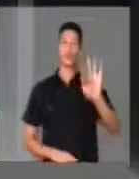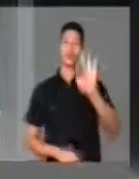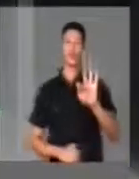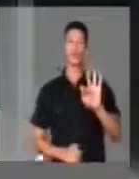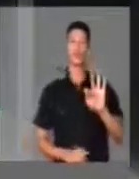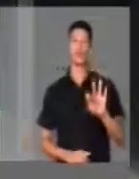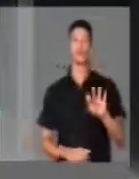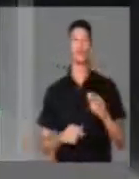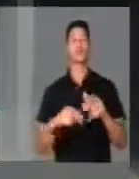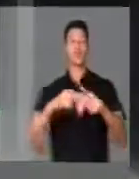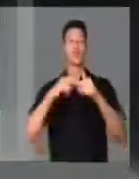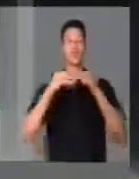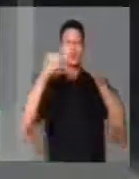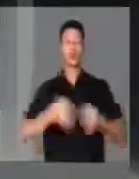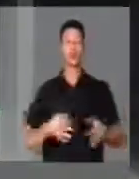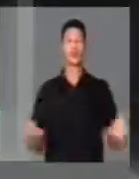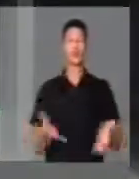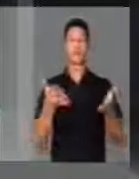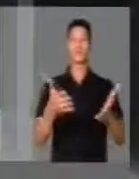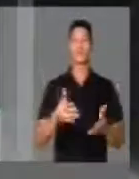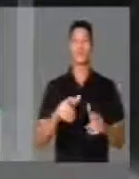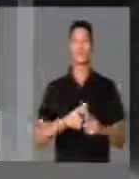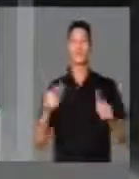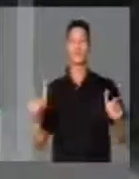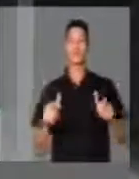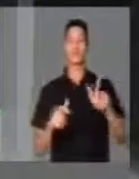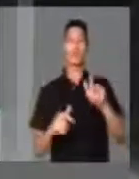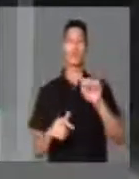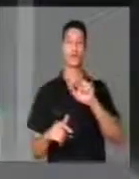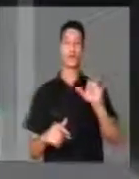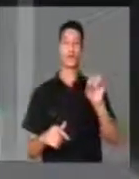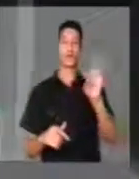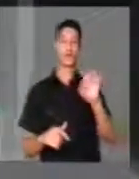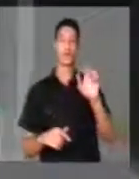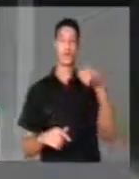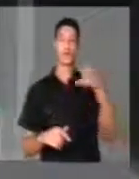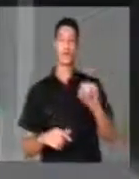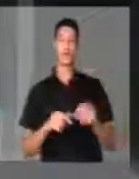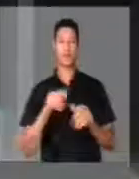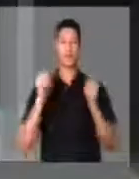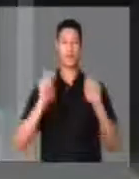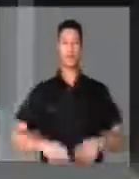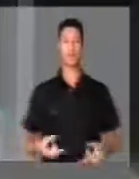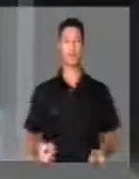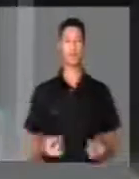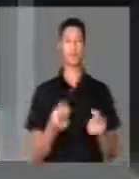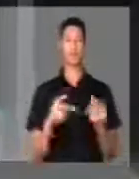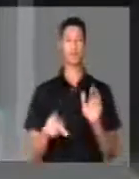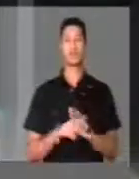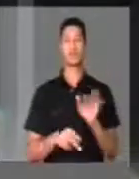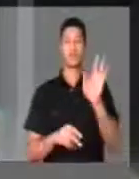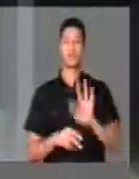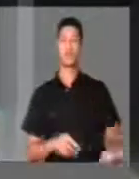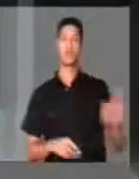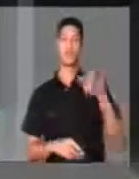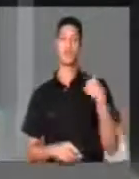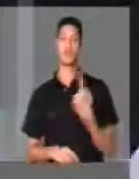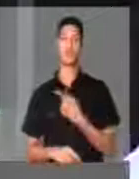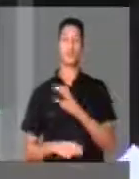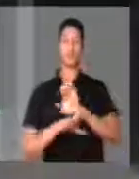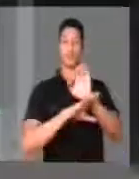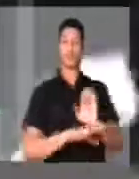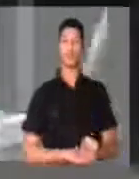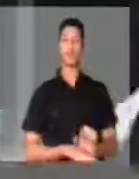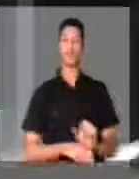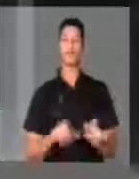federações, por certo promoverá um maior garroteamento na capacidade de investimento das federações dos nossos